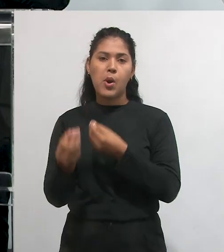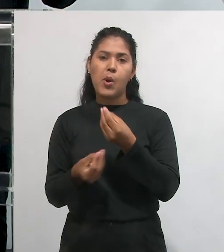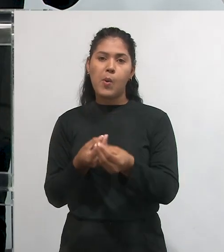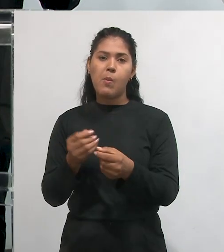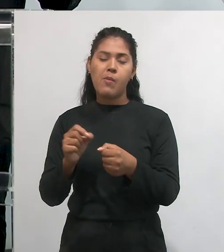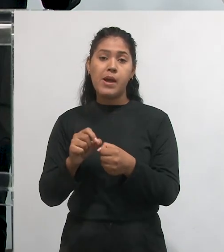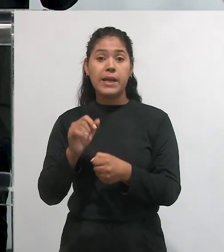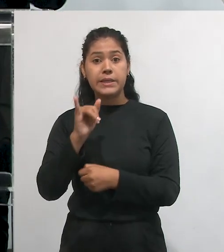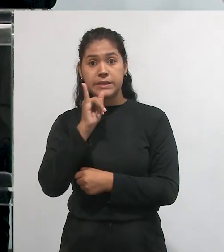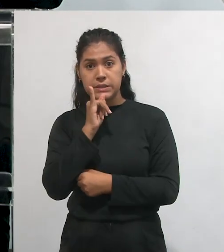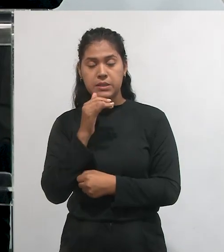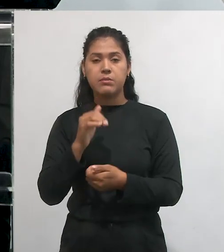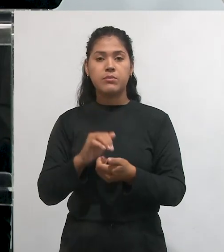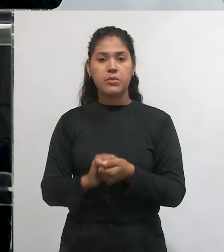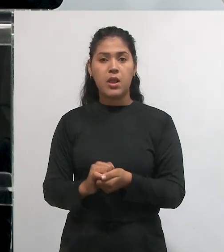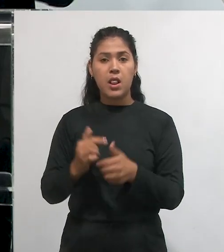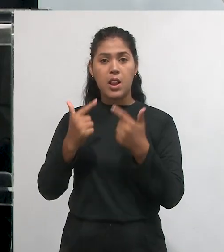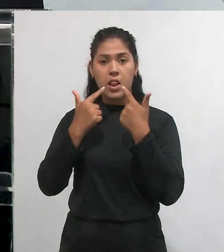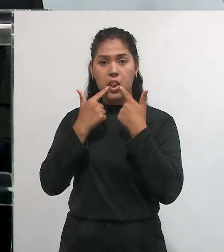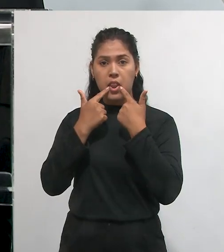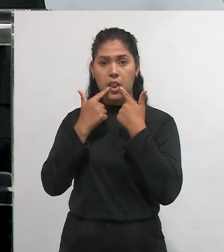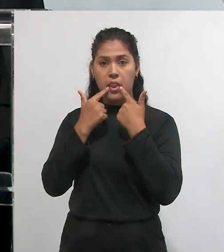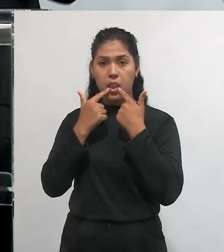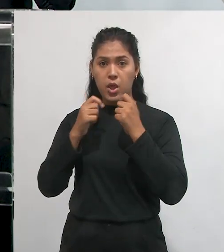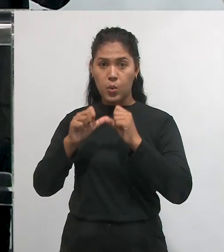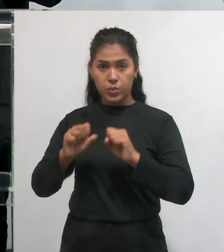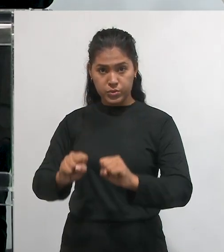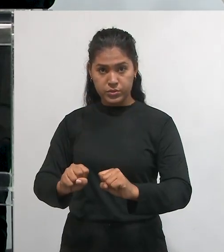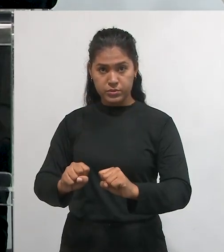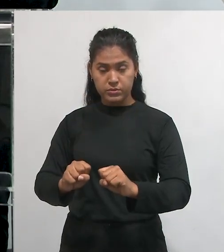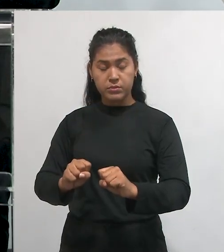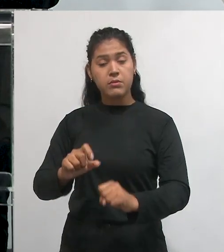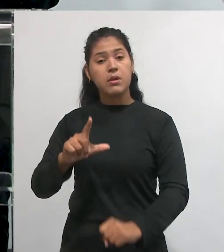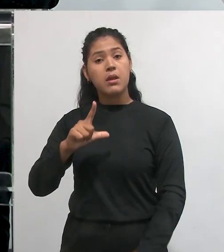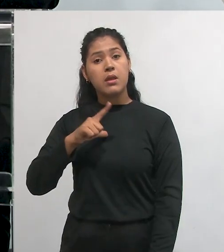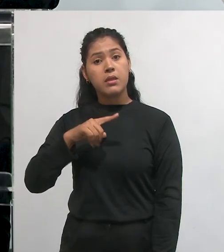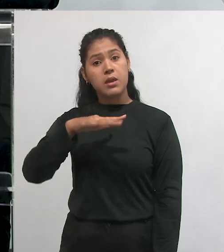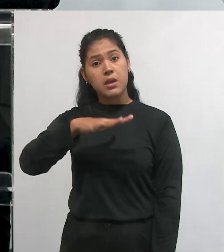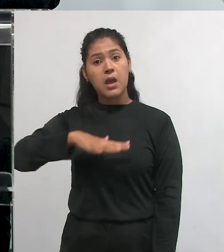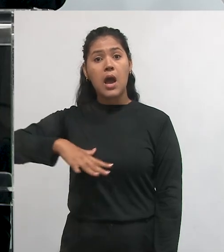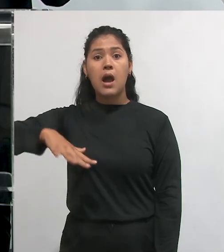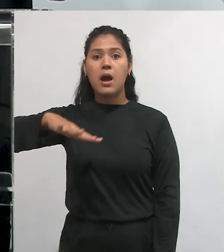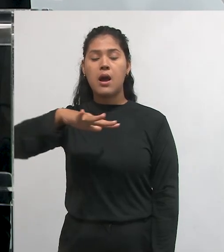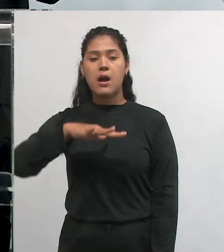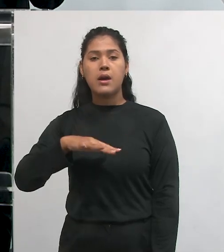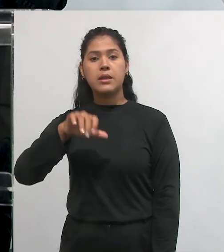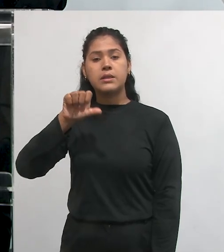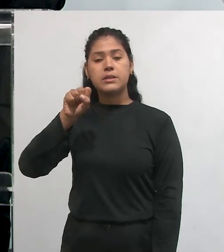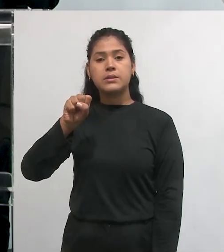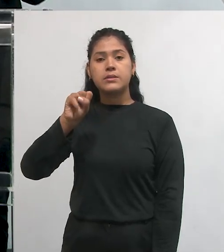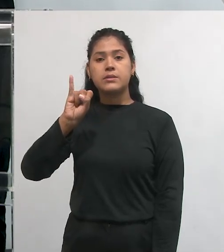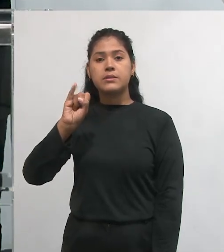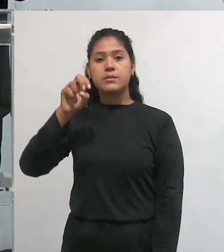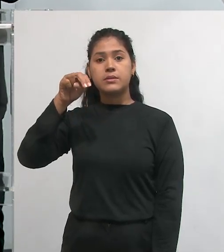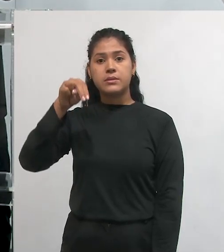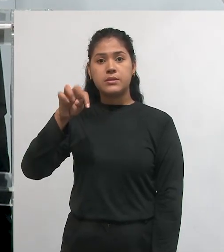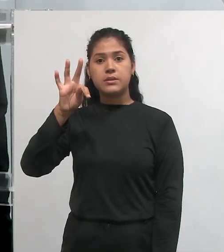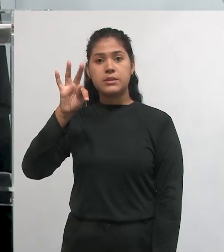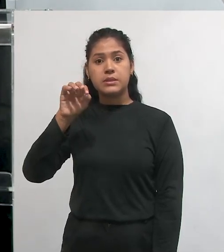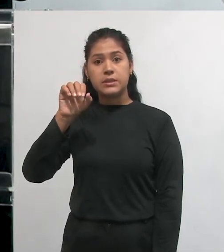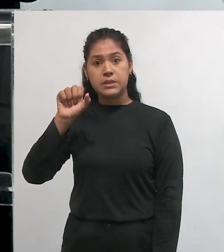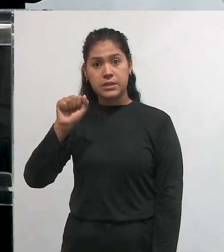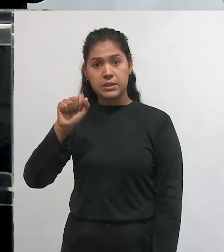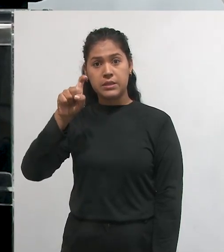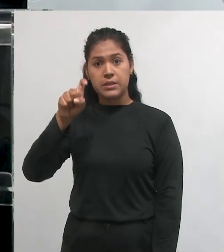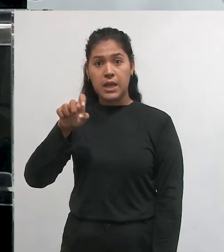com a sintaxe, e cria um arcabouço de formas, né, de modelos, de convenções, assim como se